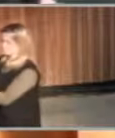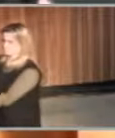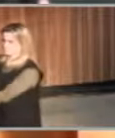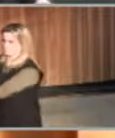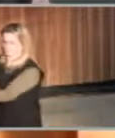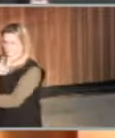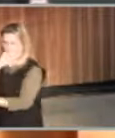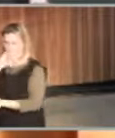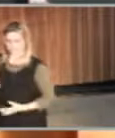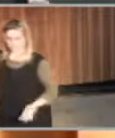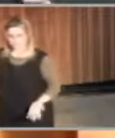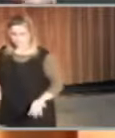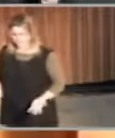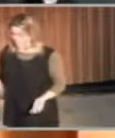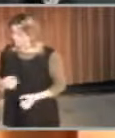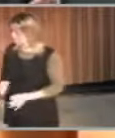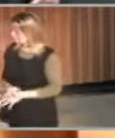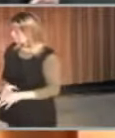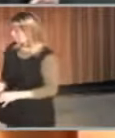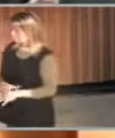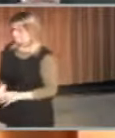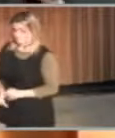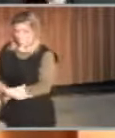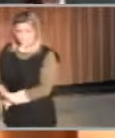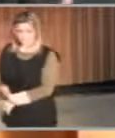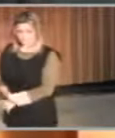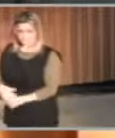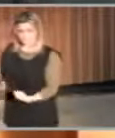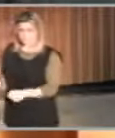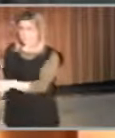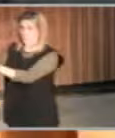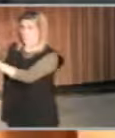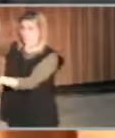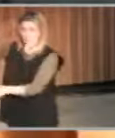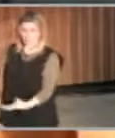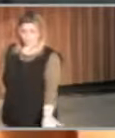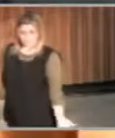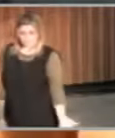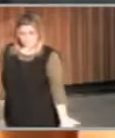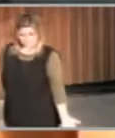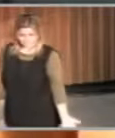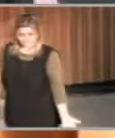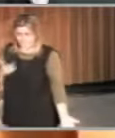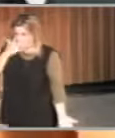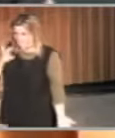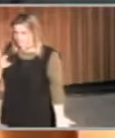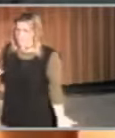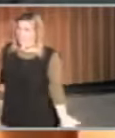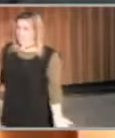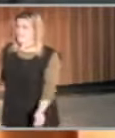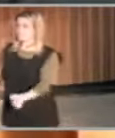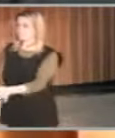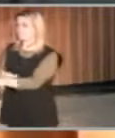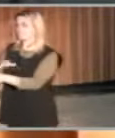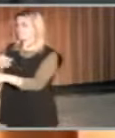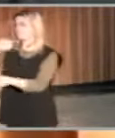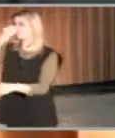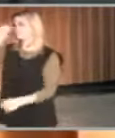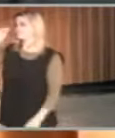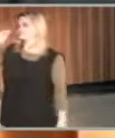povos que eram mais avançados do que eles como povo nômade eles eram os donos da terra